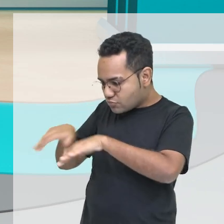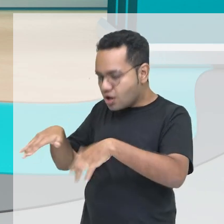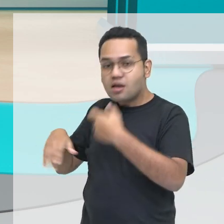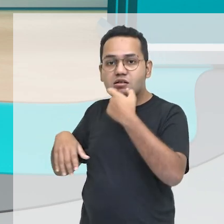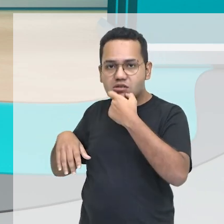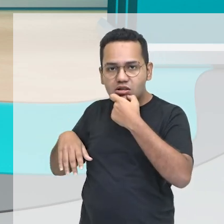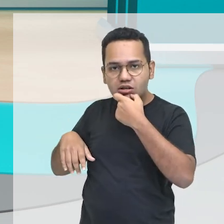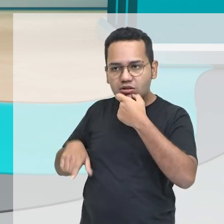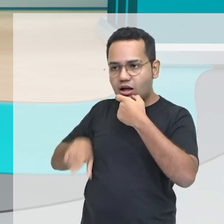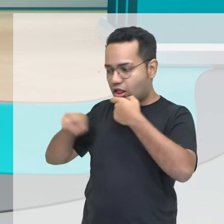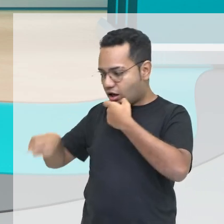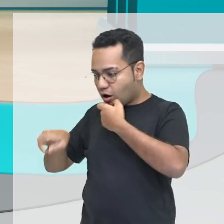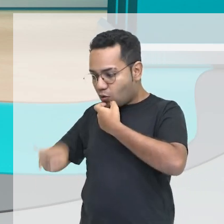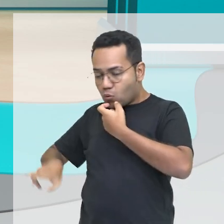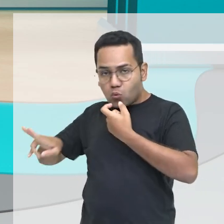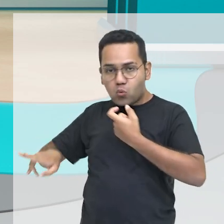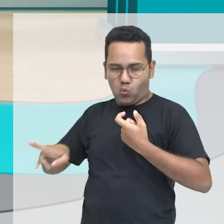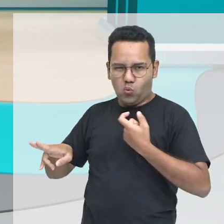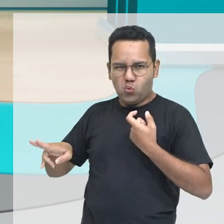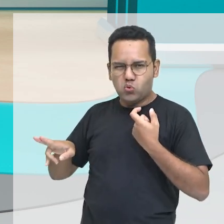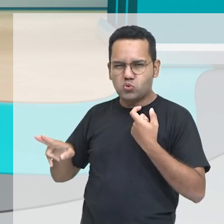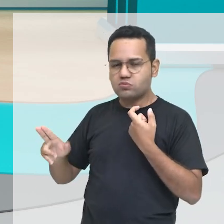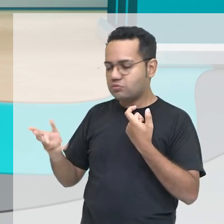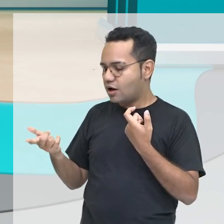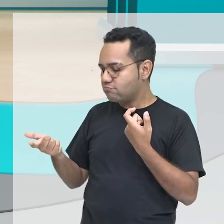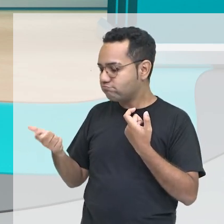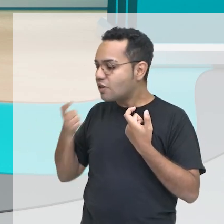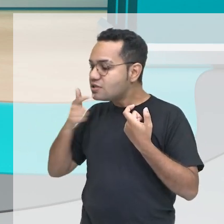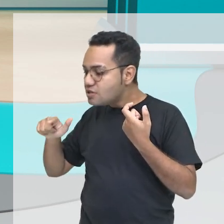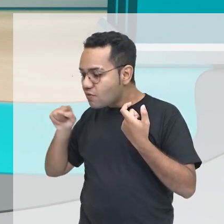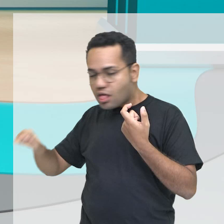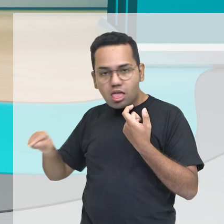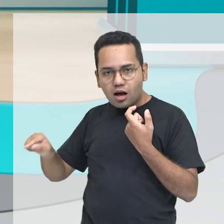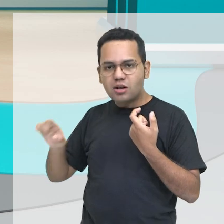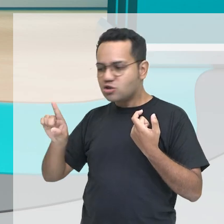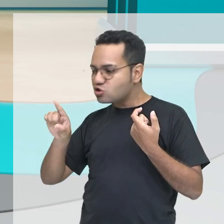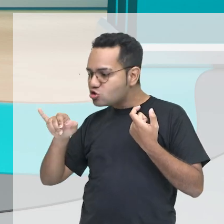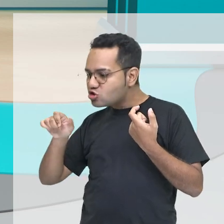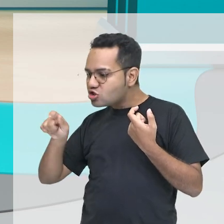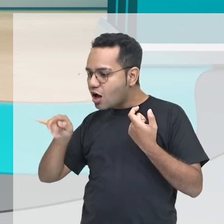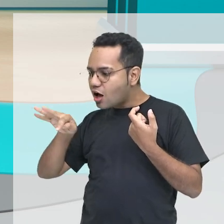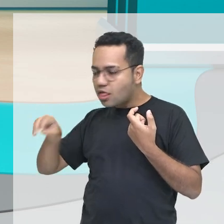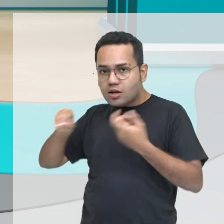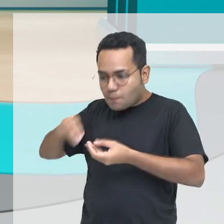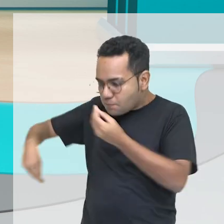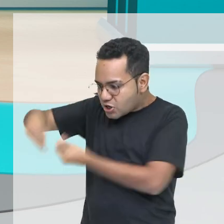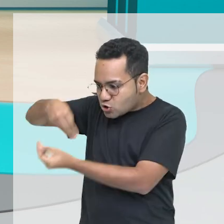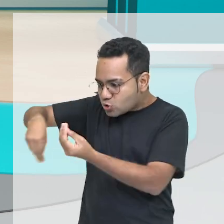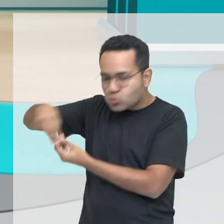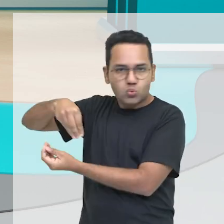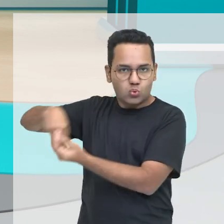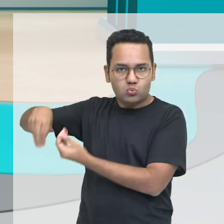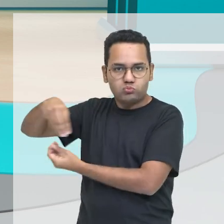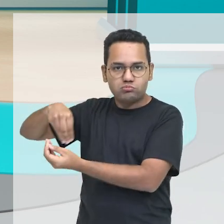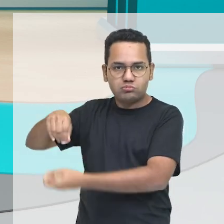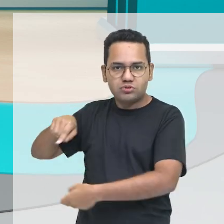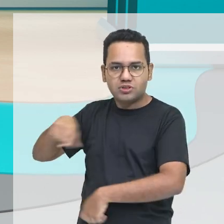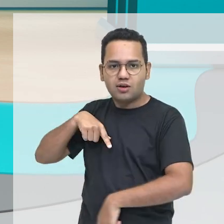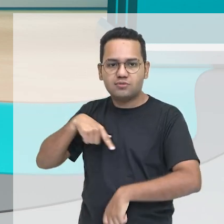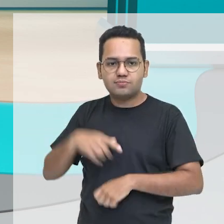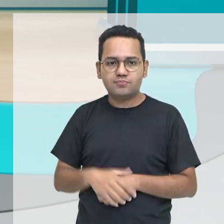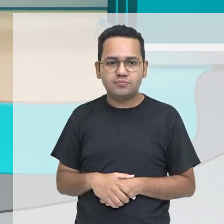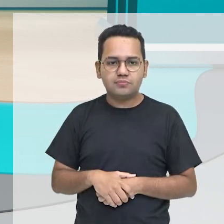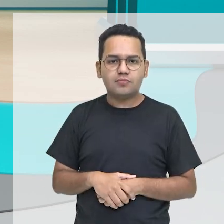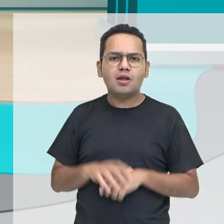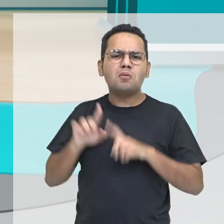de inglês, ok? Que hoje em dia é falado na Inglaterra, com um vocabulário específico, com algumas